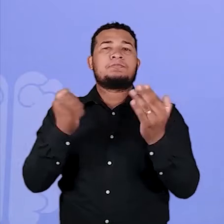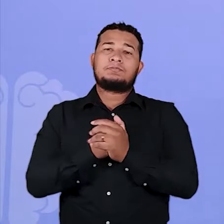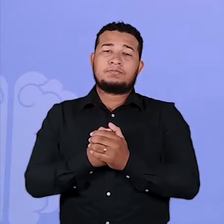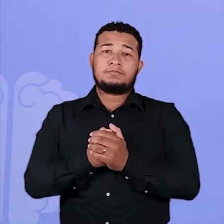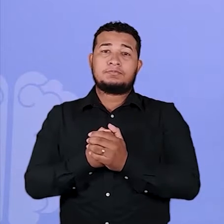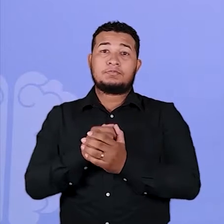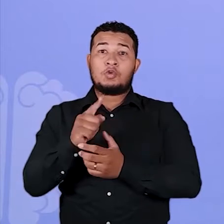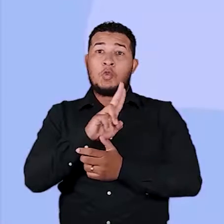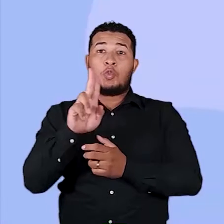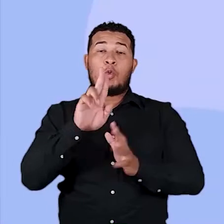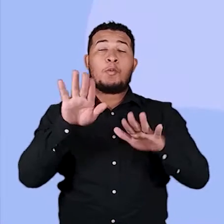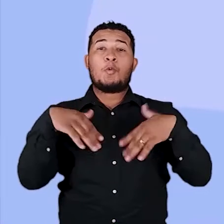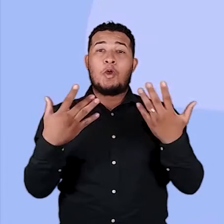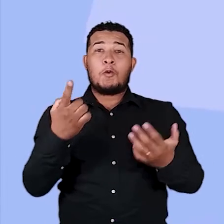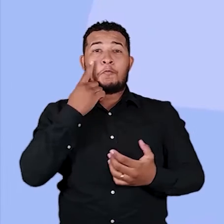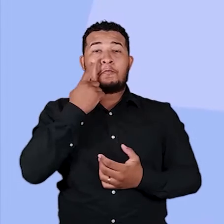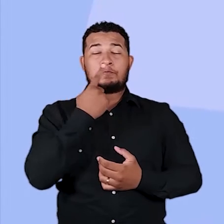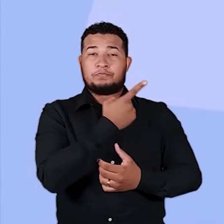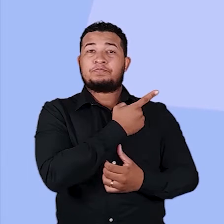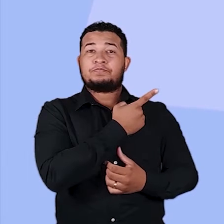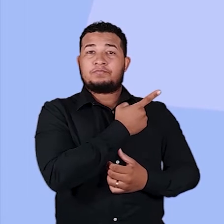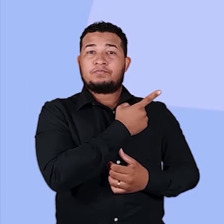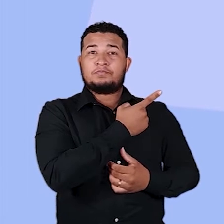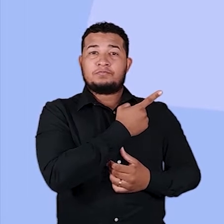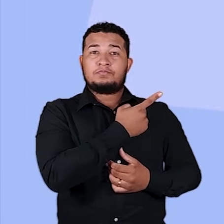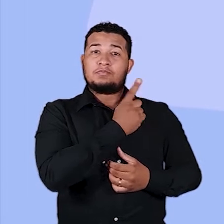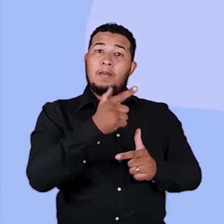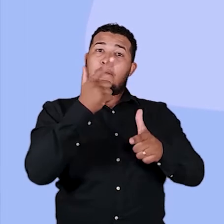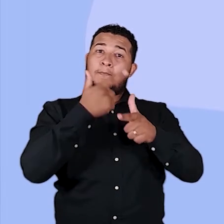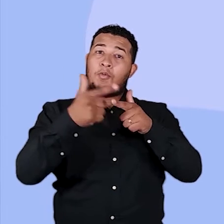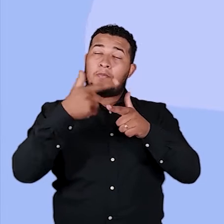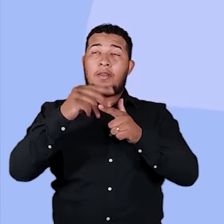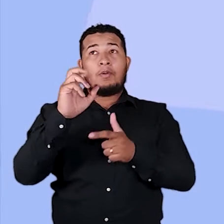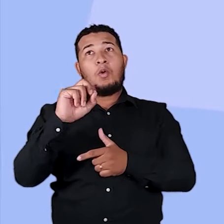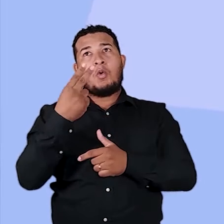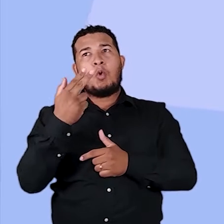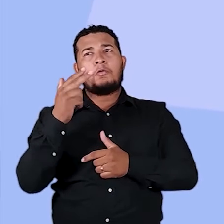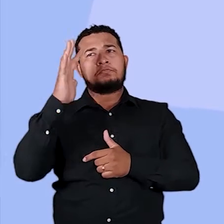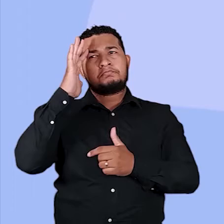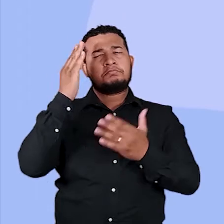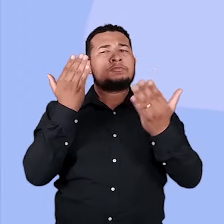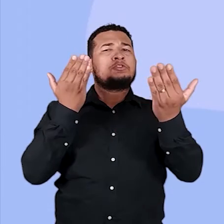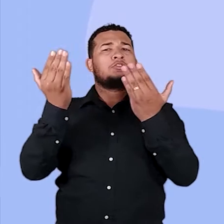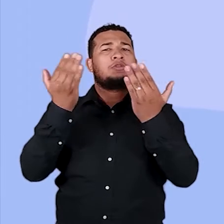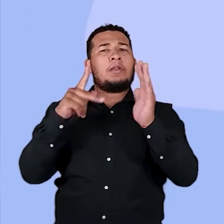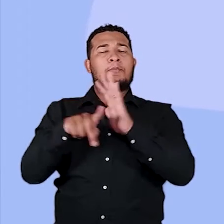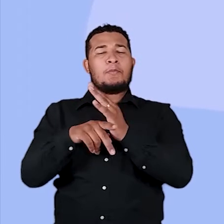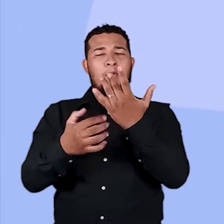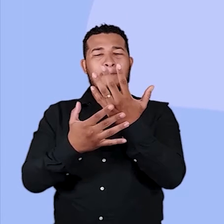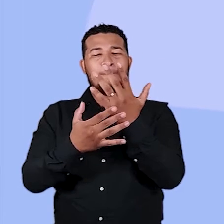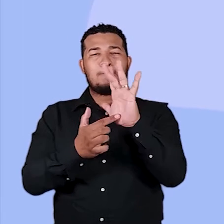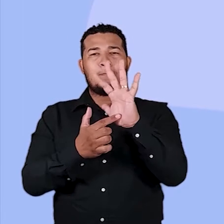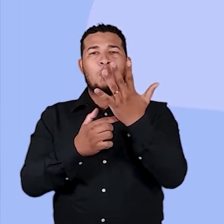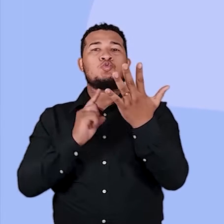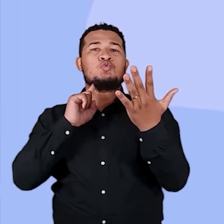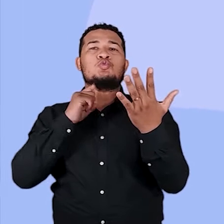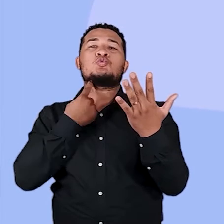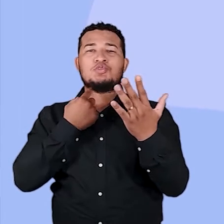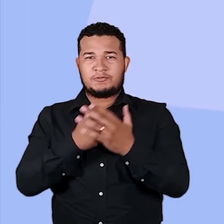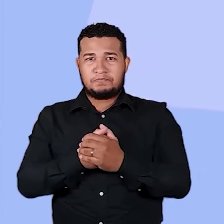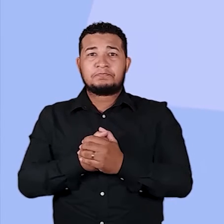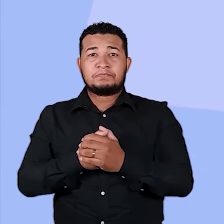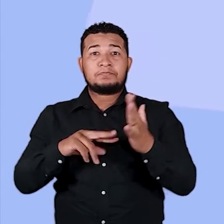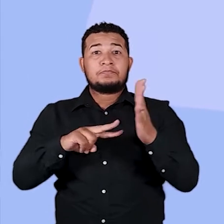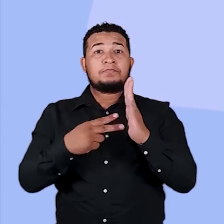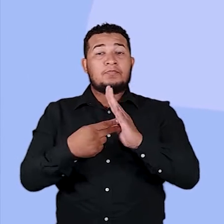nós chamamos, olha ali na tela, o problema ou o dilema das mãos sujas.